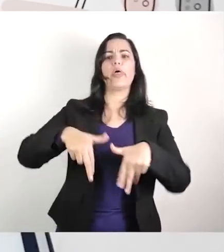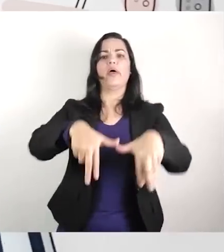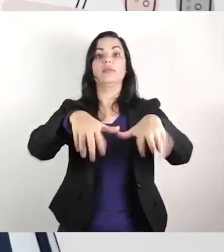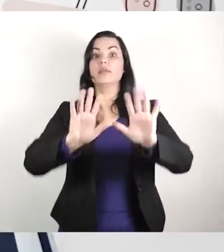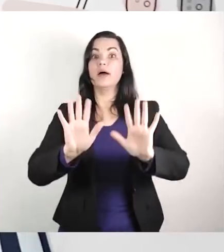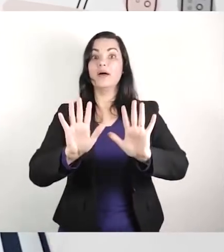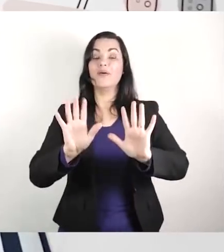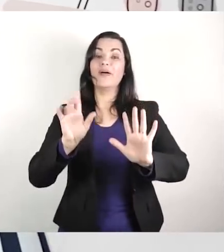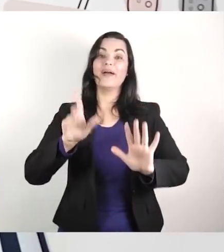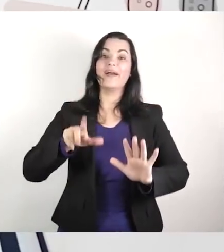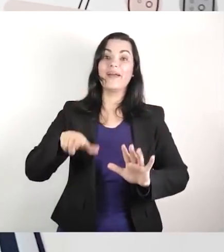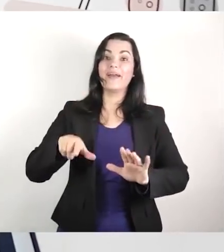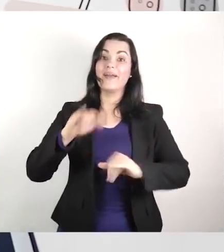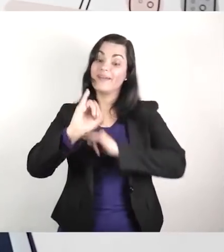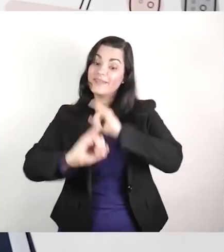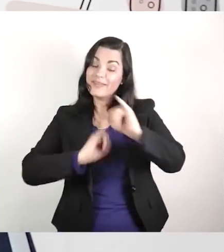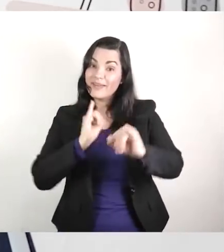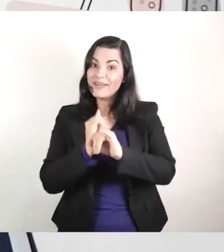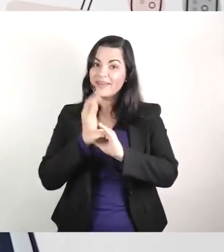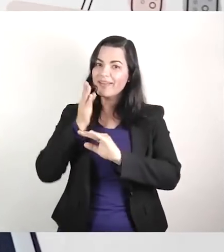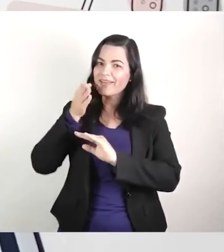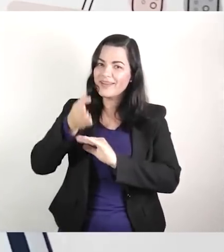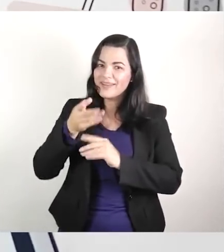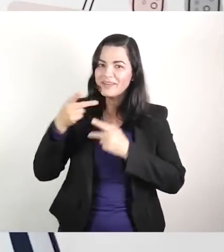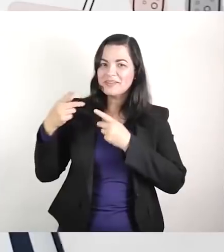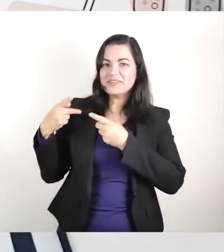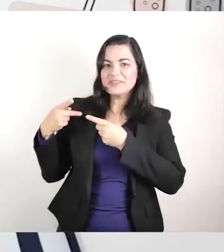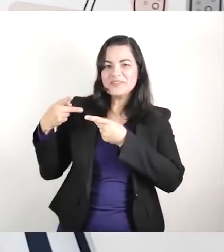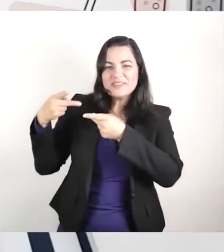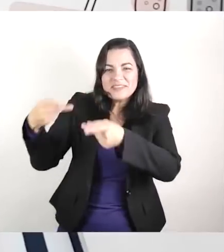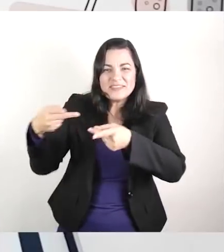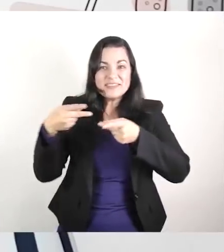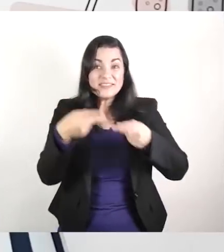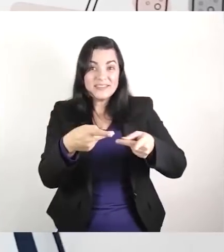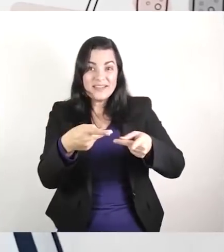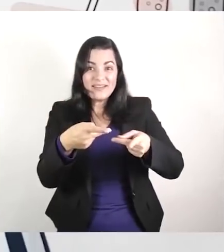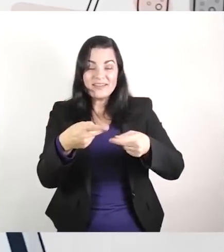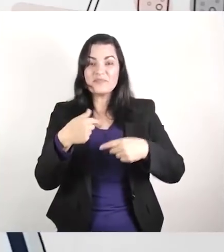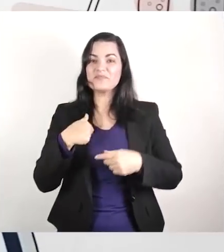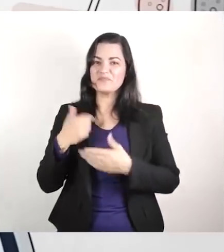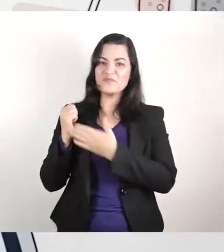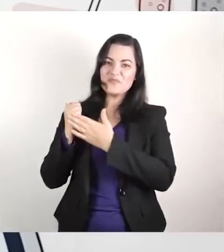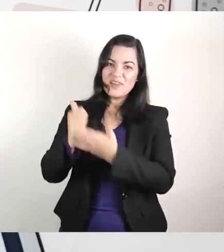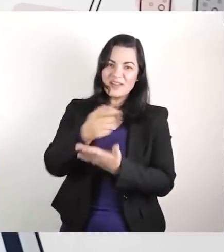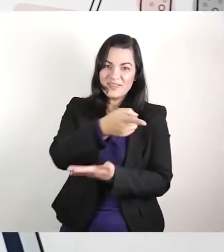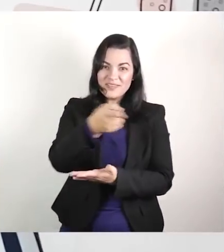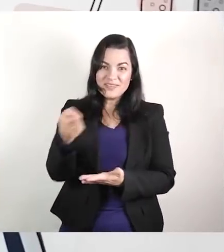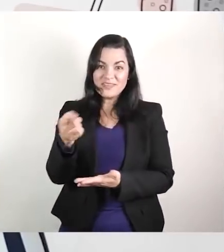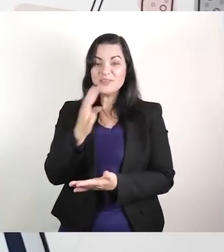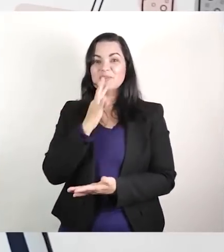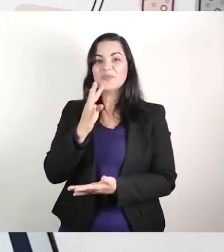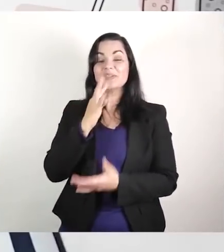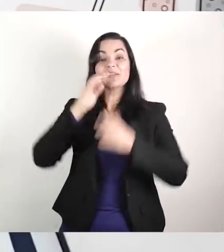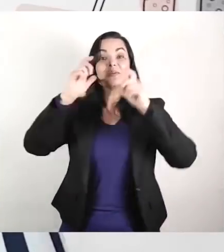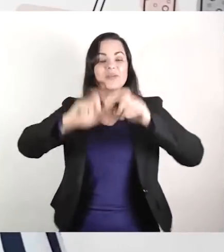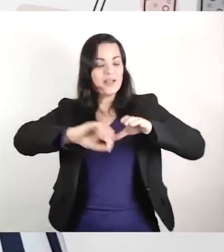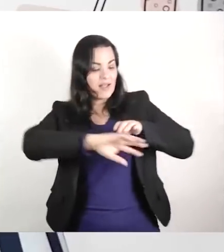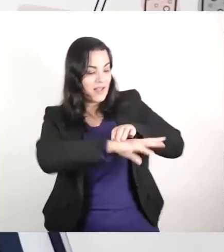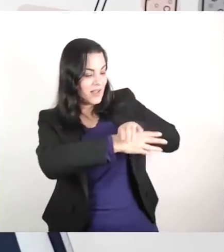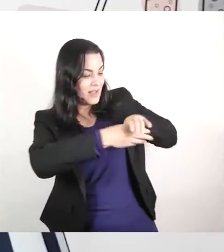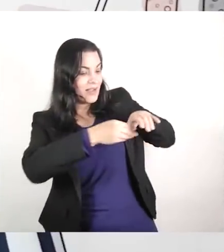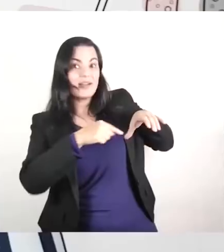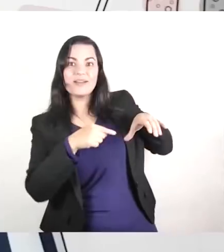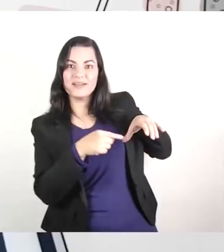passeio virtual. Vocês topam? Eu vou levar vocês para visitar uma caverna